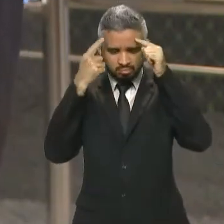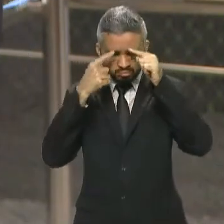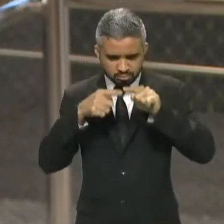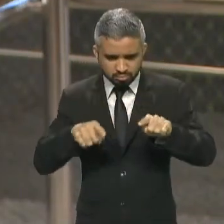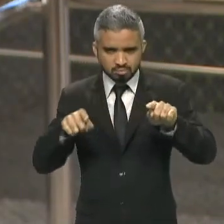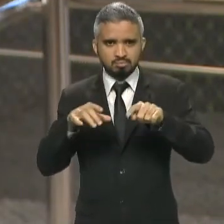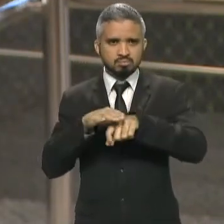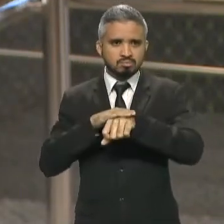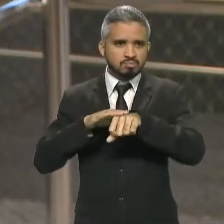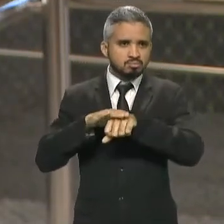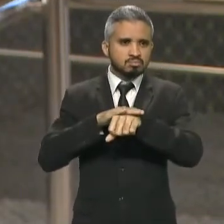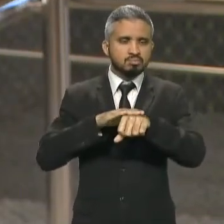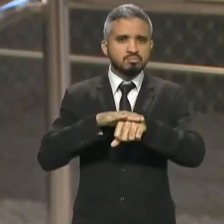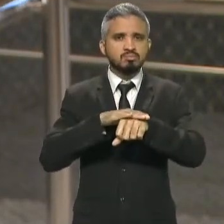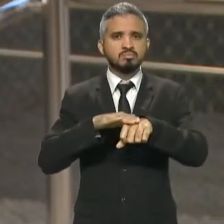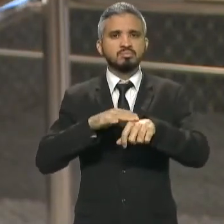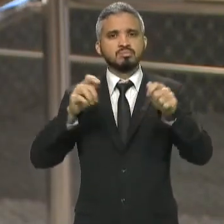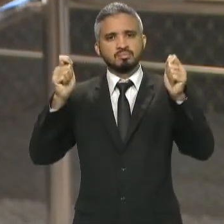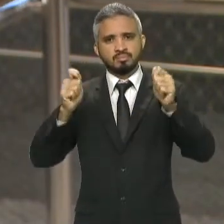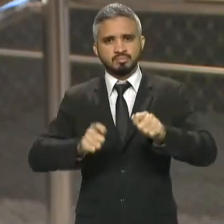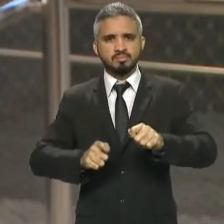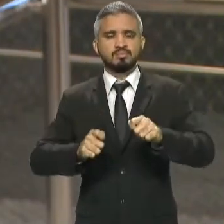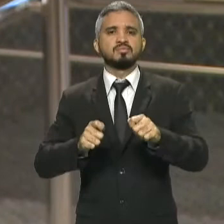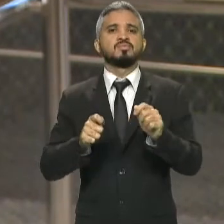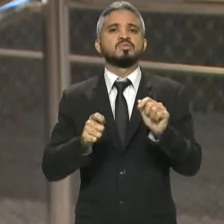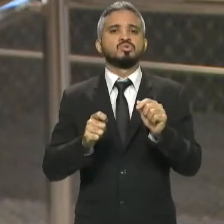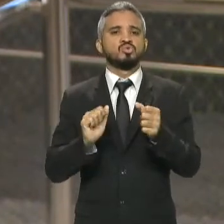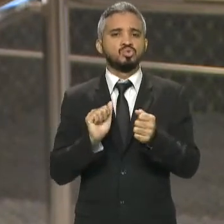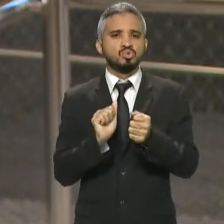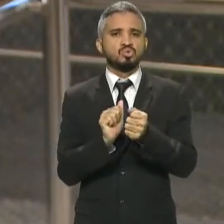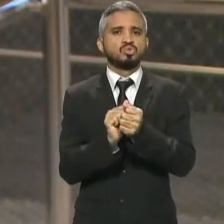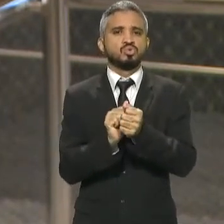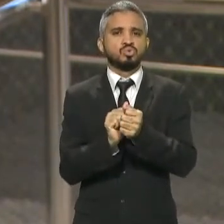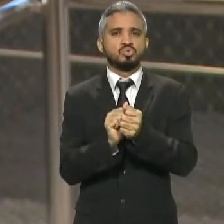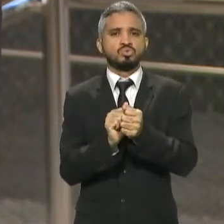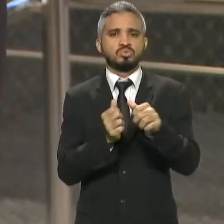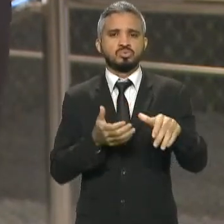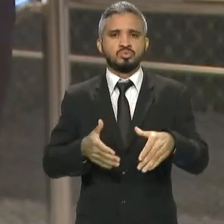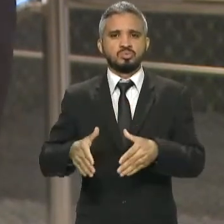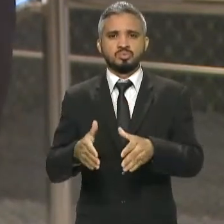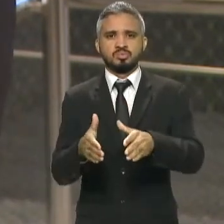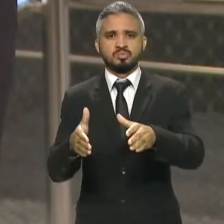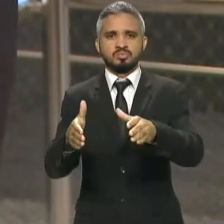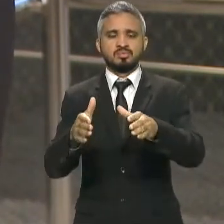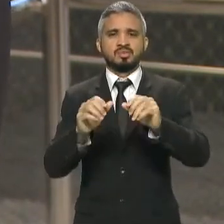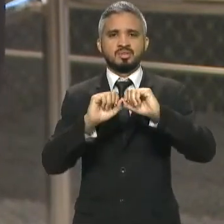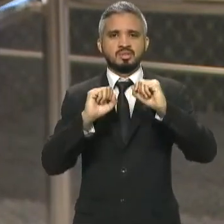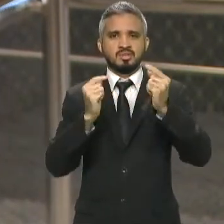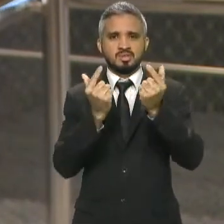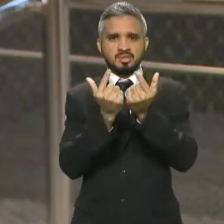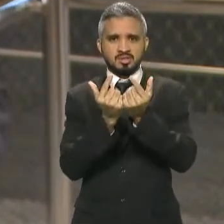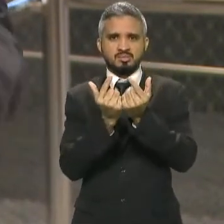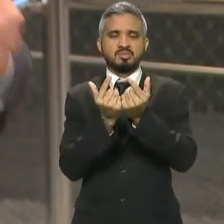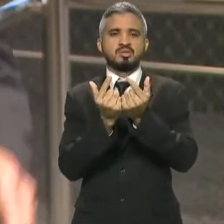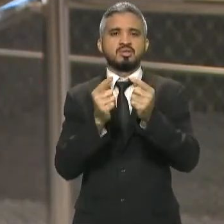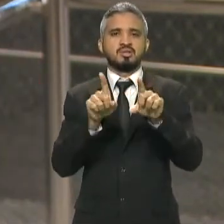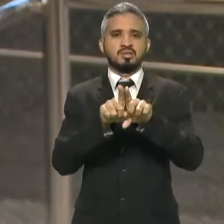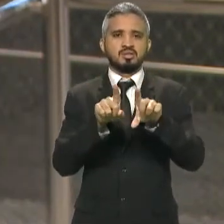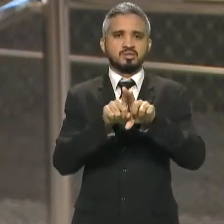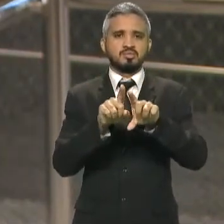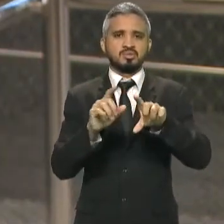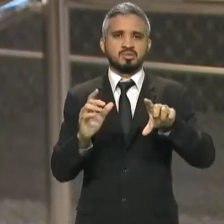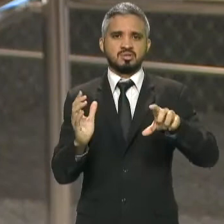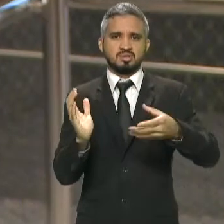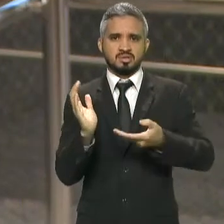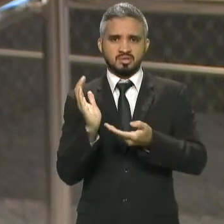paritariamente, para que nós possamos chegar no denominador comum e na caminhada nossa rumo à Assembleia Legislativa de volta, à Câmara Federal e